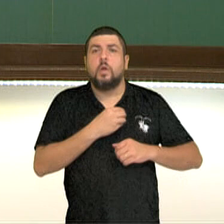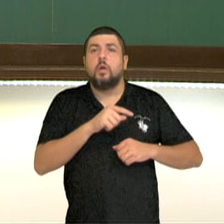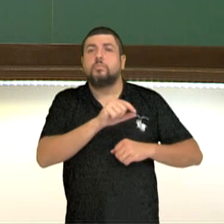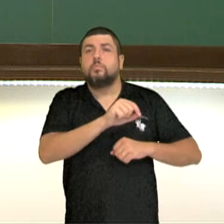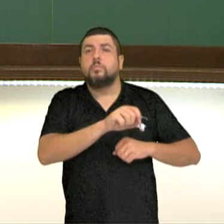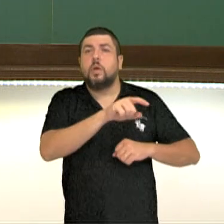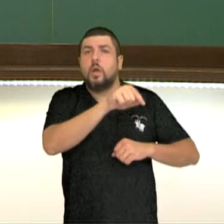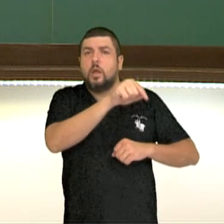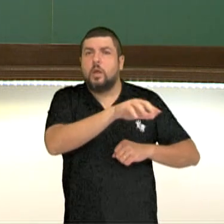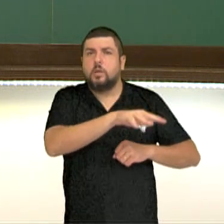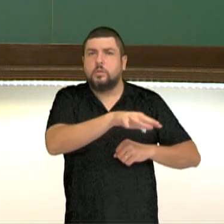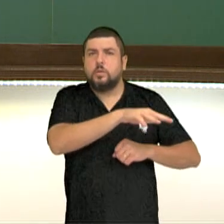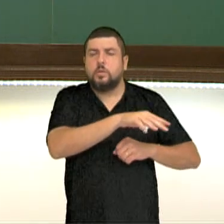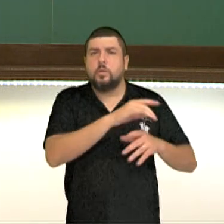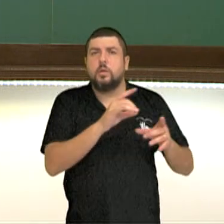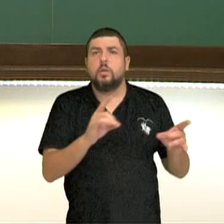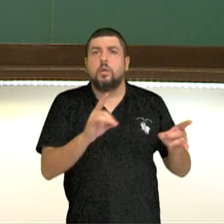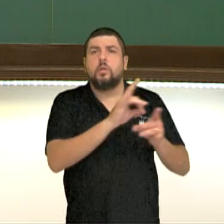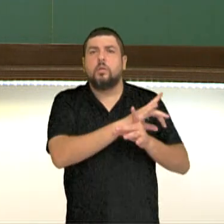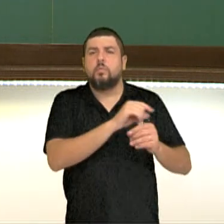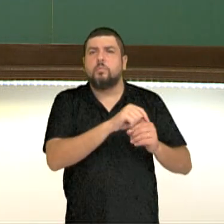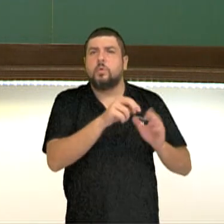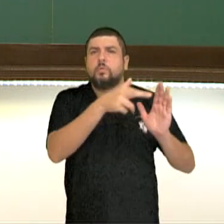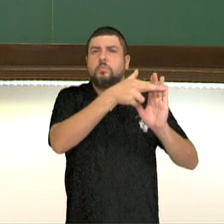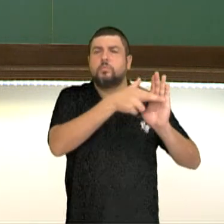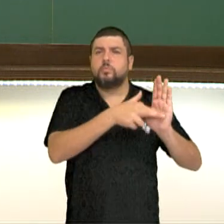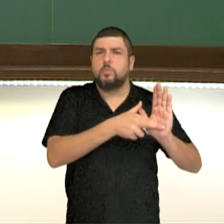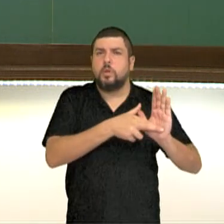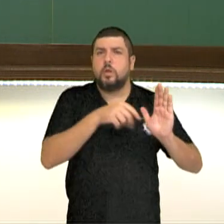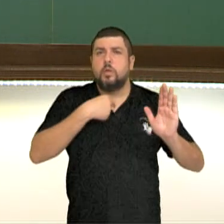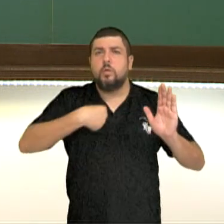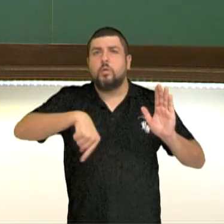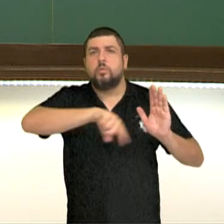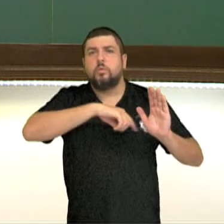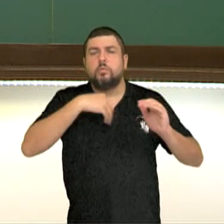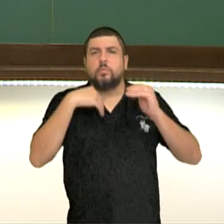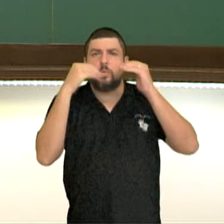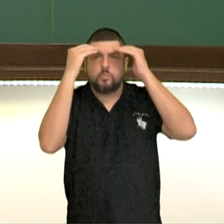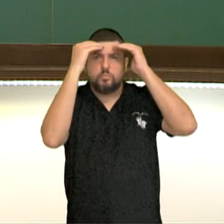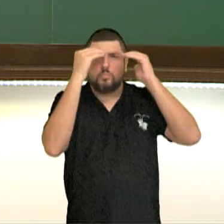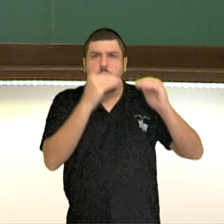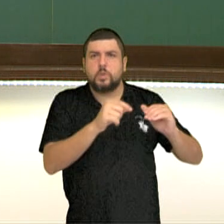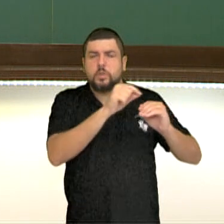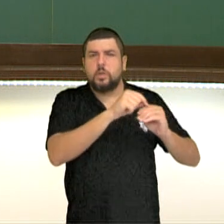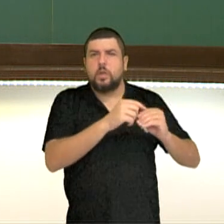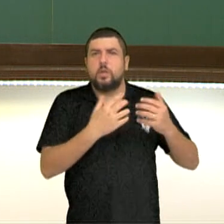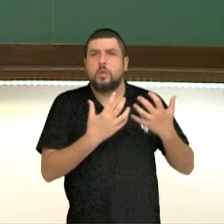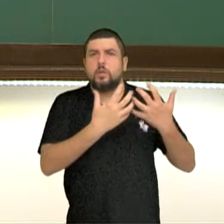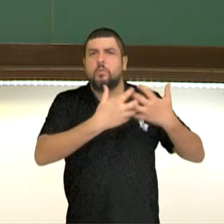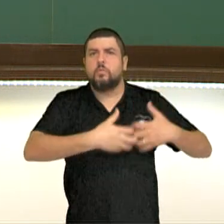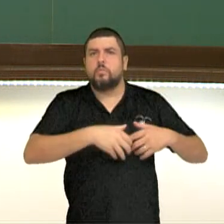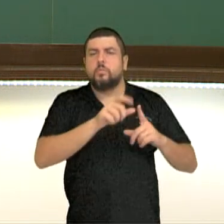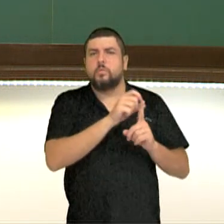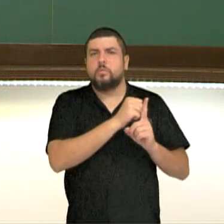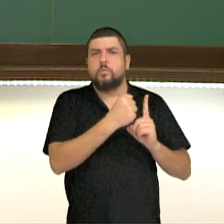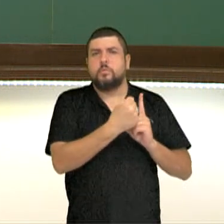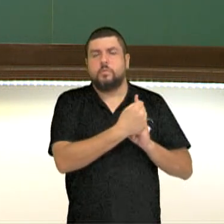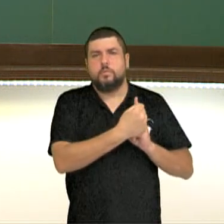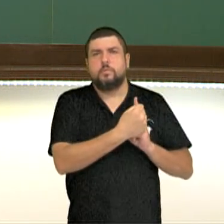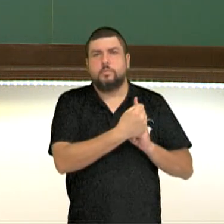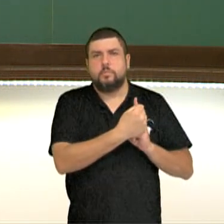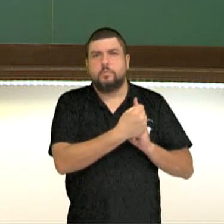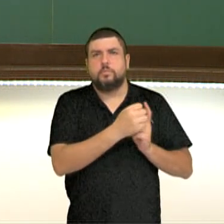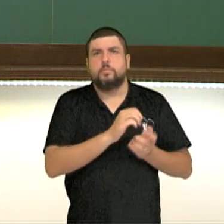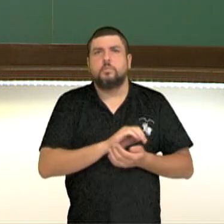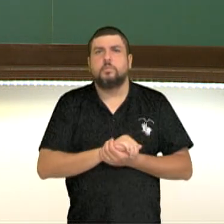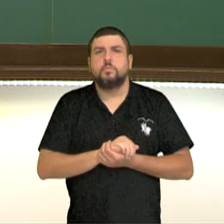outra, nós vamos passar por essas etapas, nós vamos cumprir essas grandes funções sociais. Né, que ele muito, né, assim,